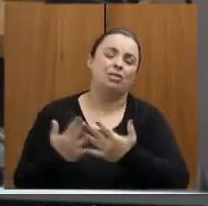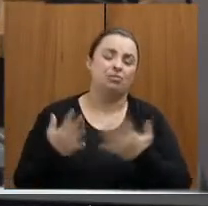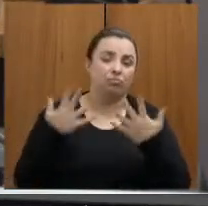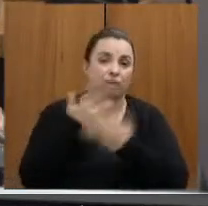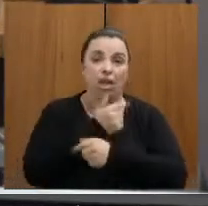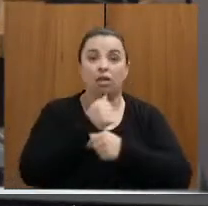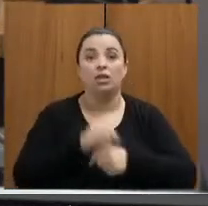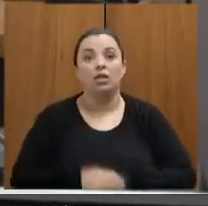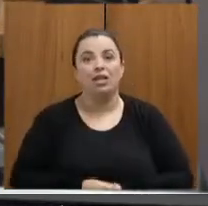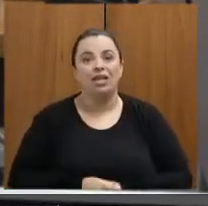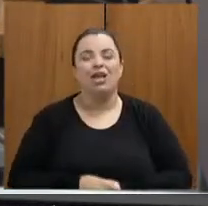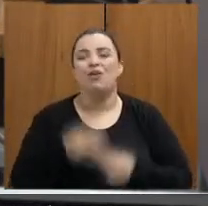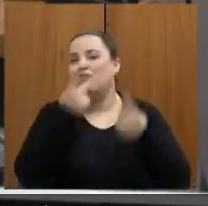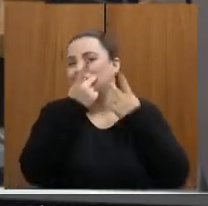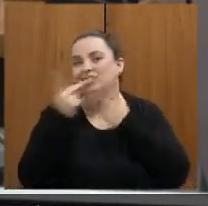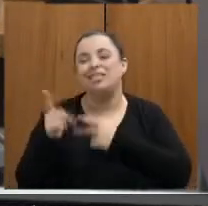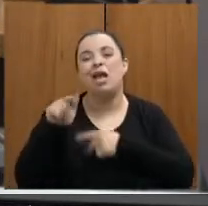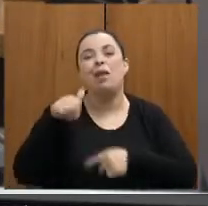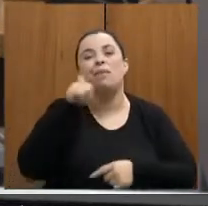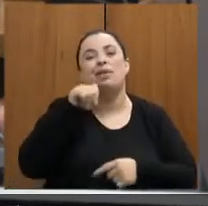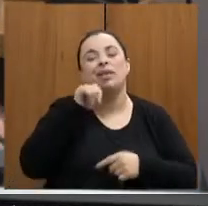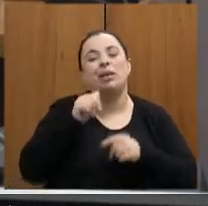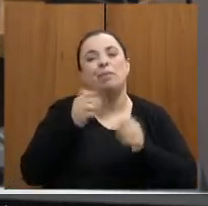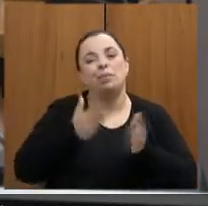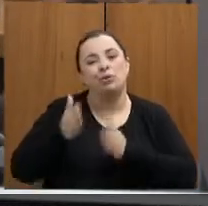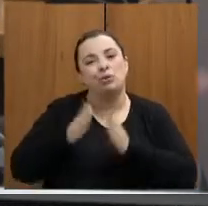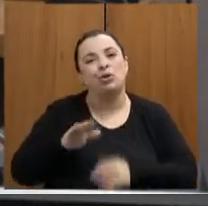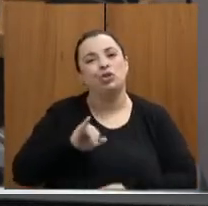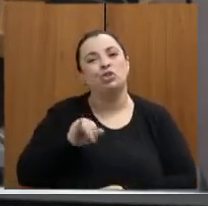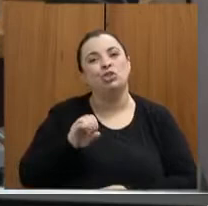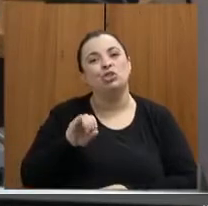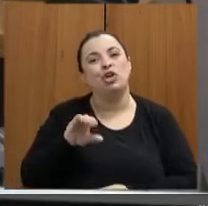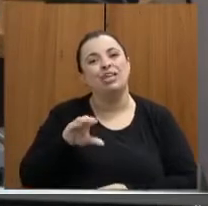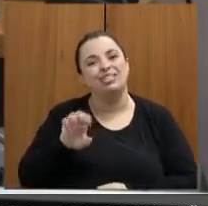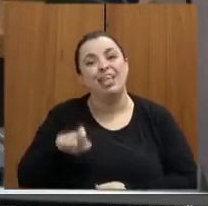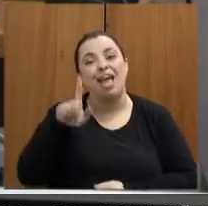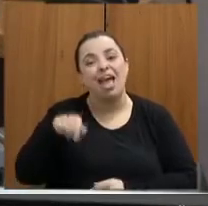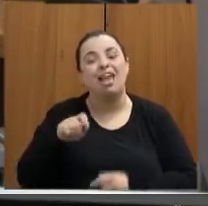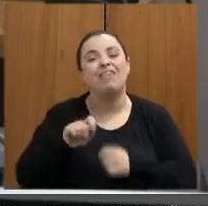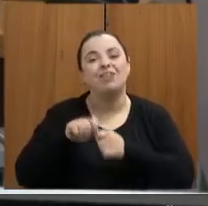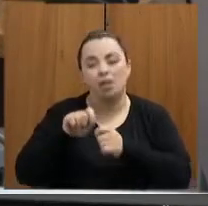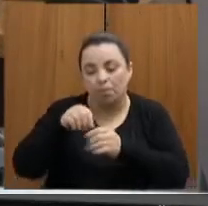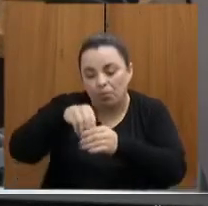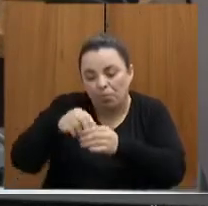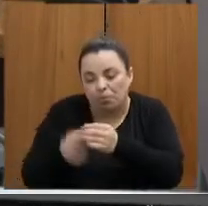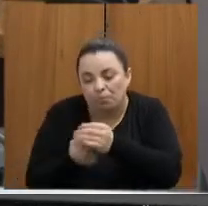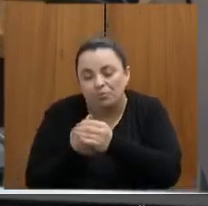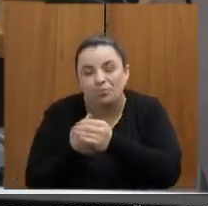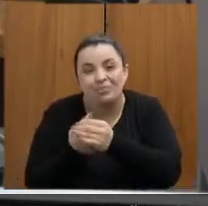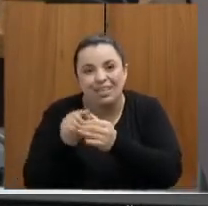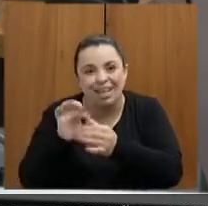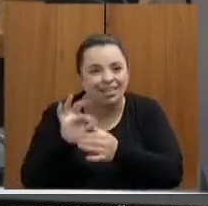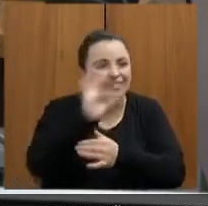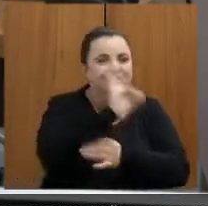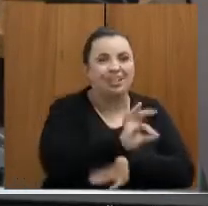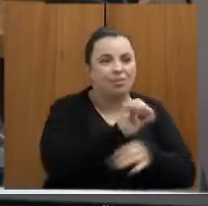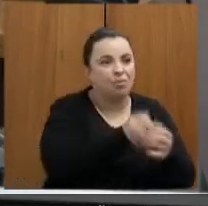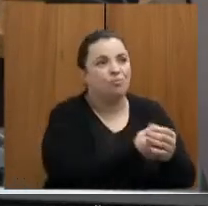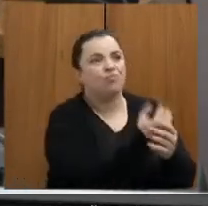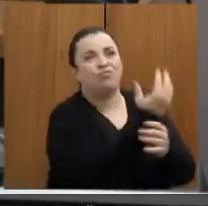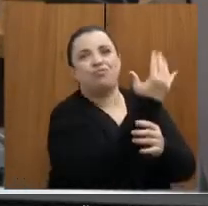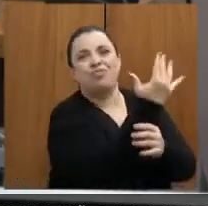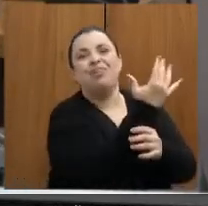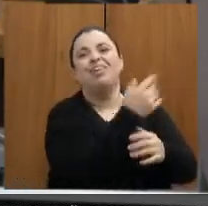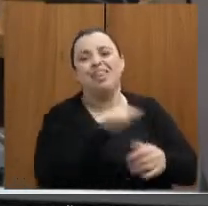faz só mudinhas ele já tira um dinheiro muito bom para vender as mudinhas para as famílias da região Então acho que isso tem que ser incentivado